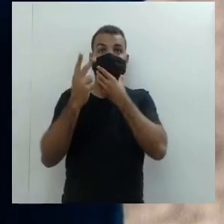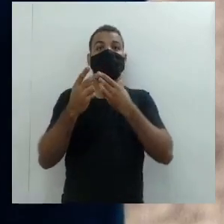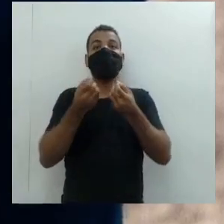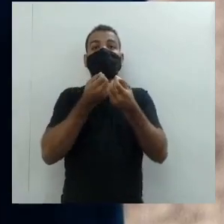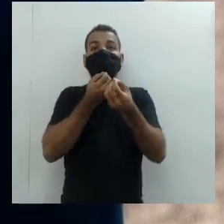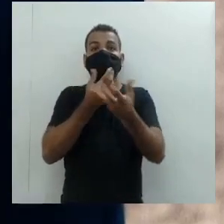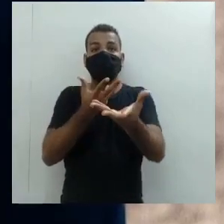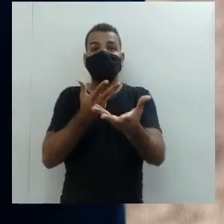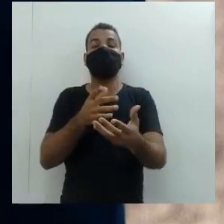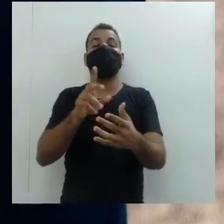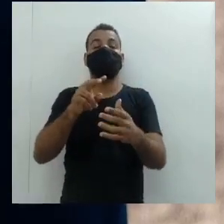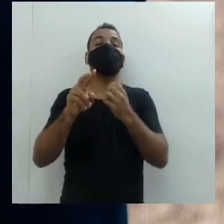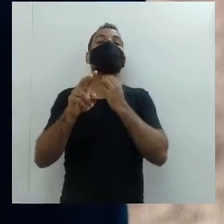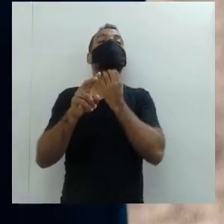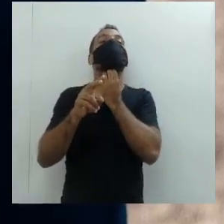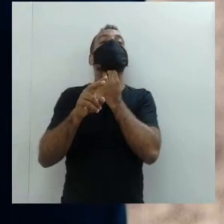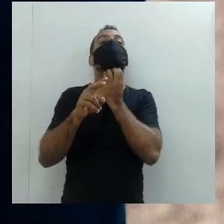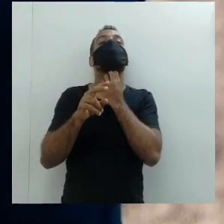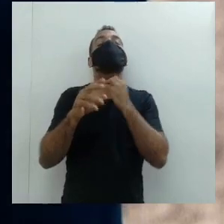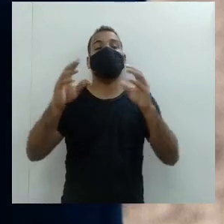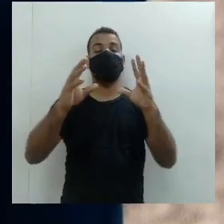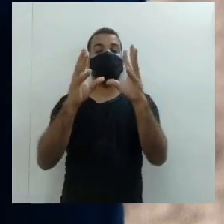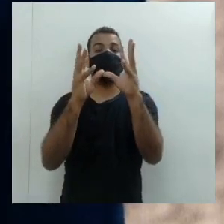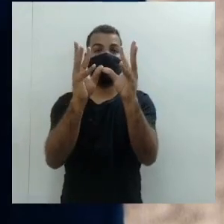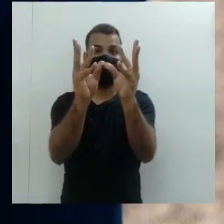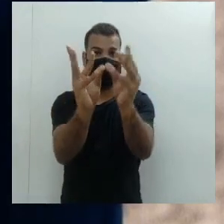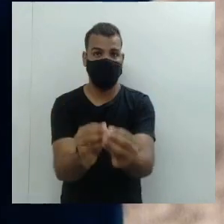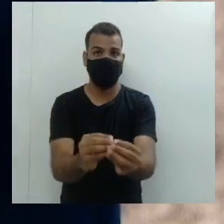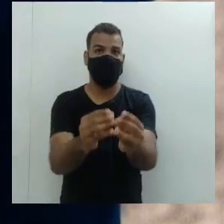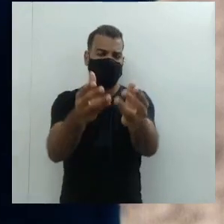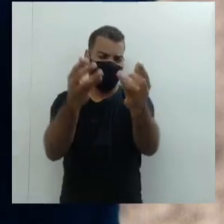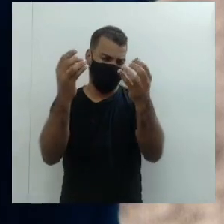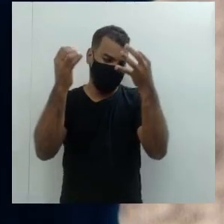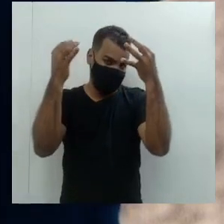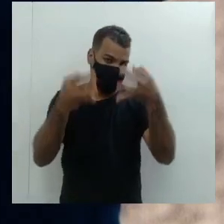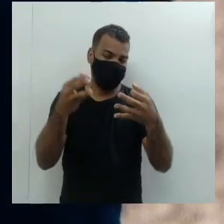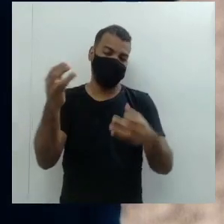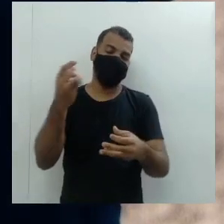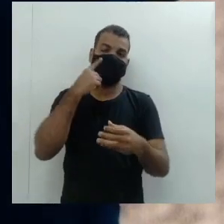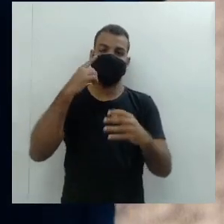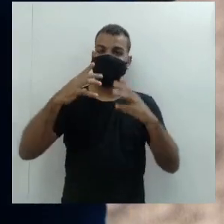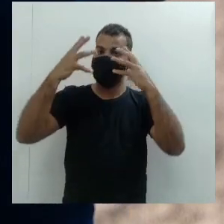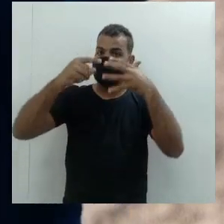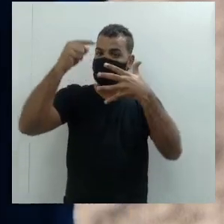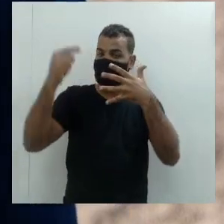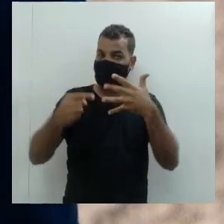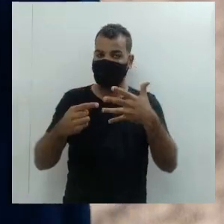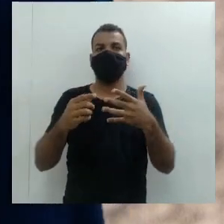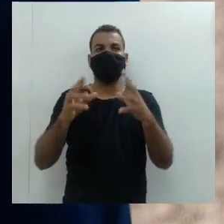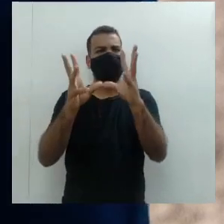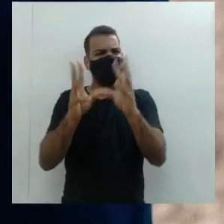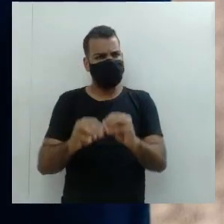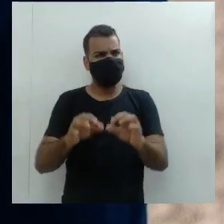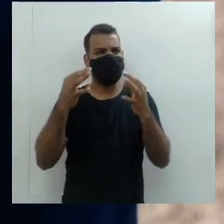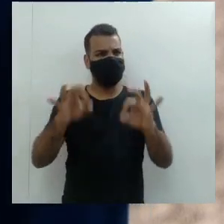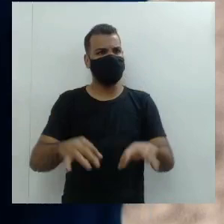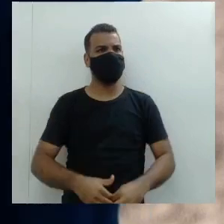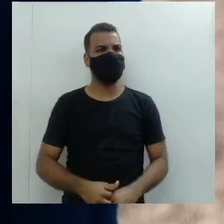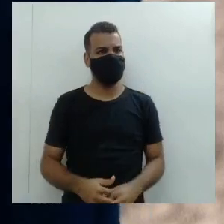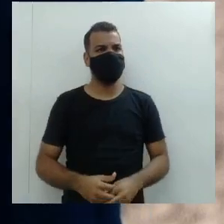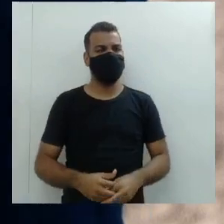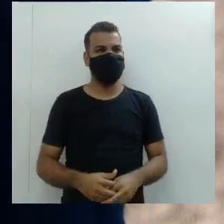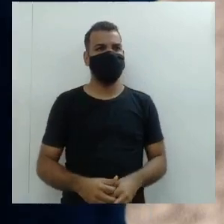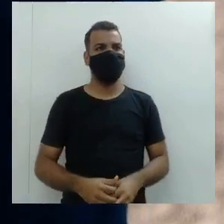Lins sobre João Cabral, ele resume bem toda a essência da obra cabralina, né, professor? Não, interessante